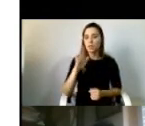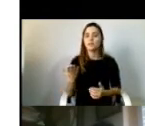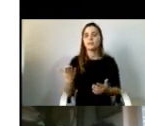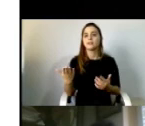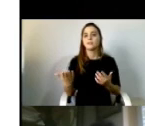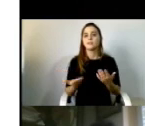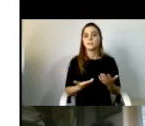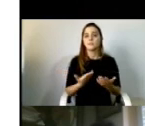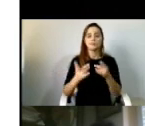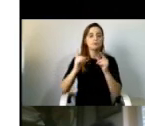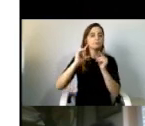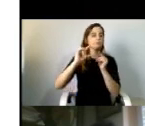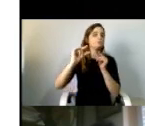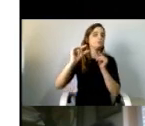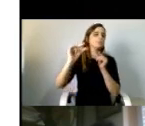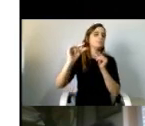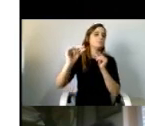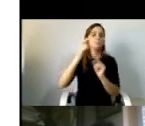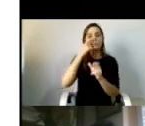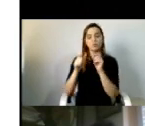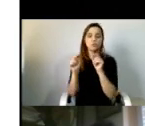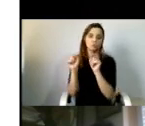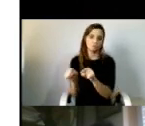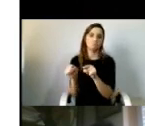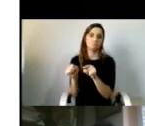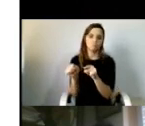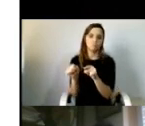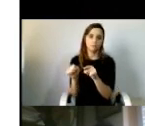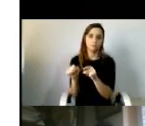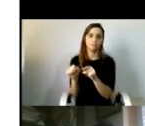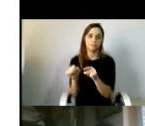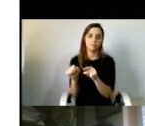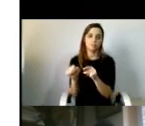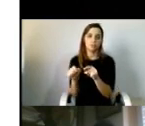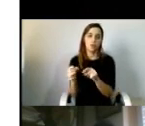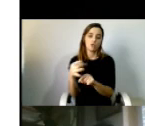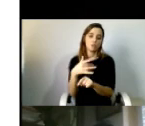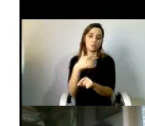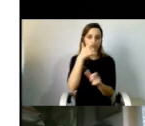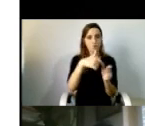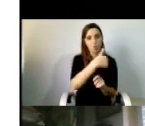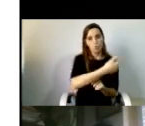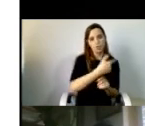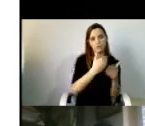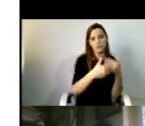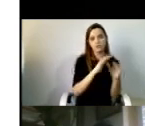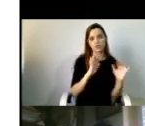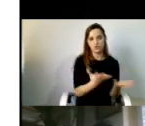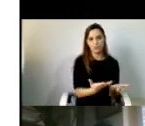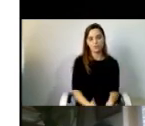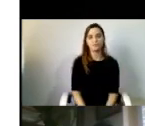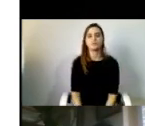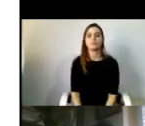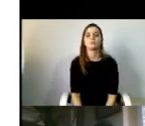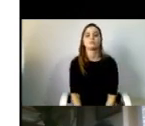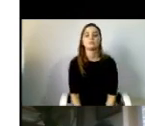direitos parece estar ainda mais remota para estas pessoas do que para outras pessoas com deficiência em geral.